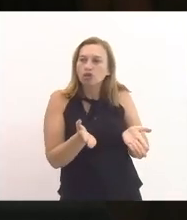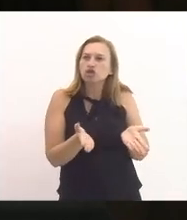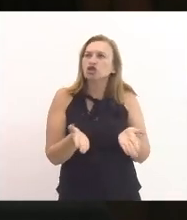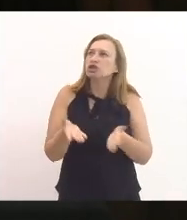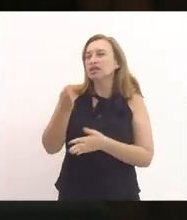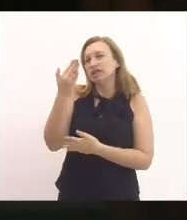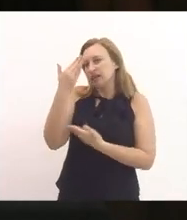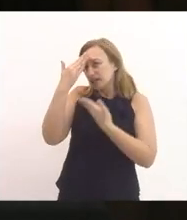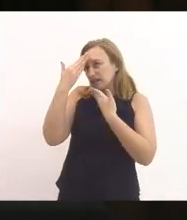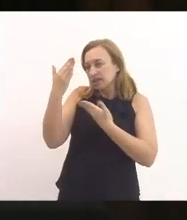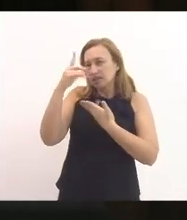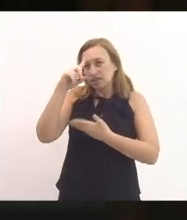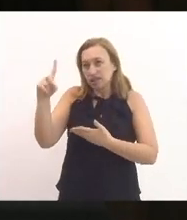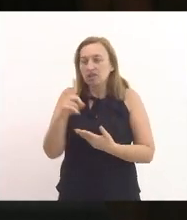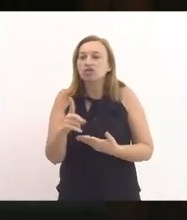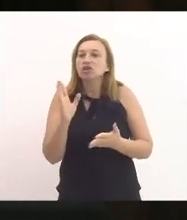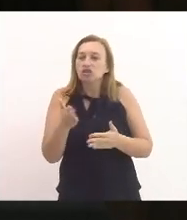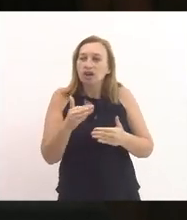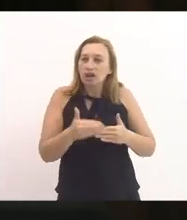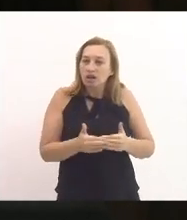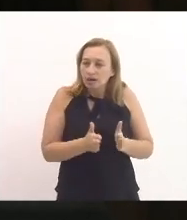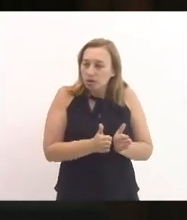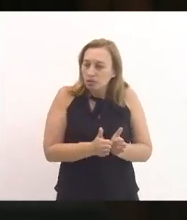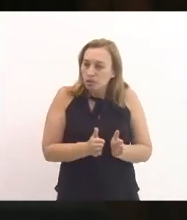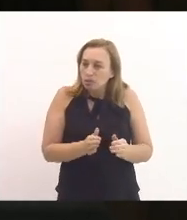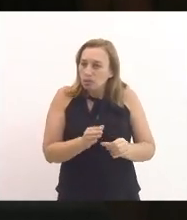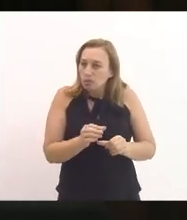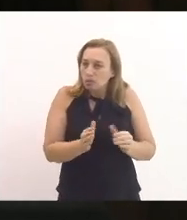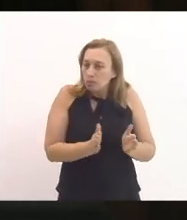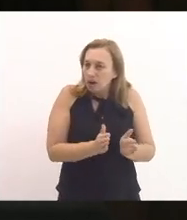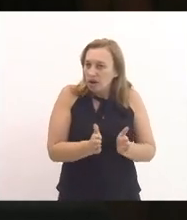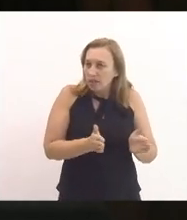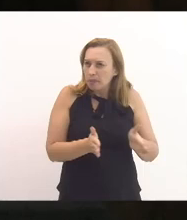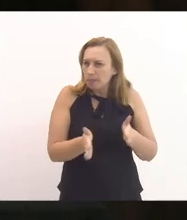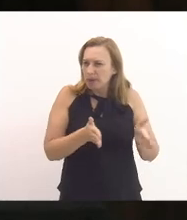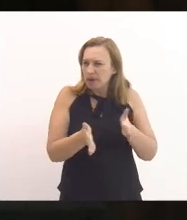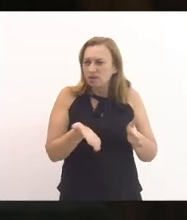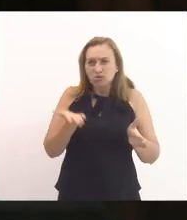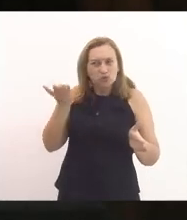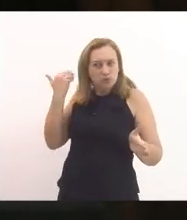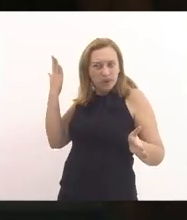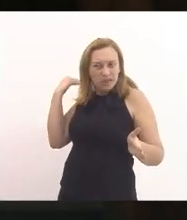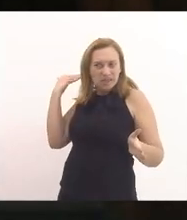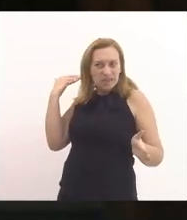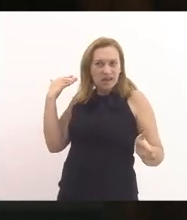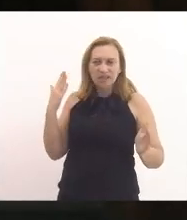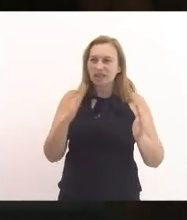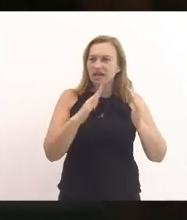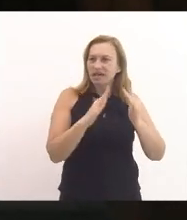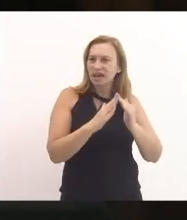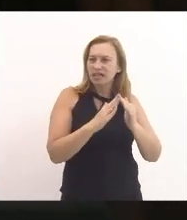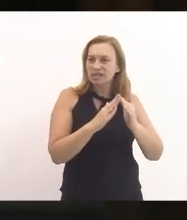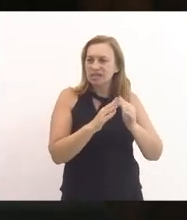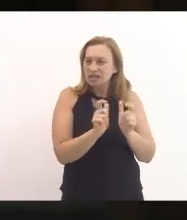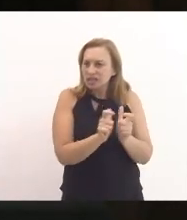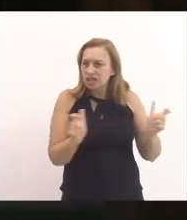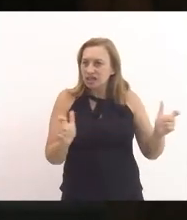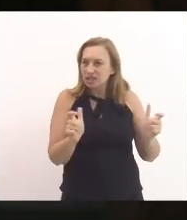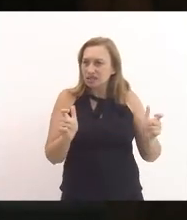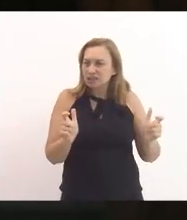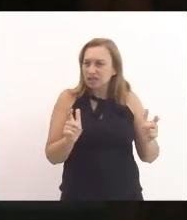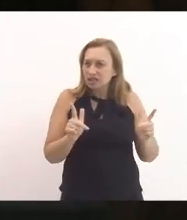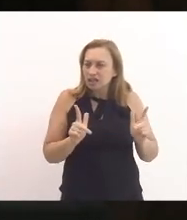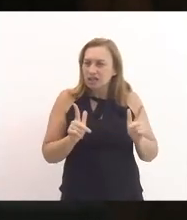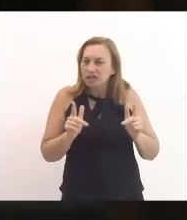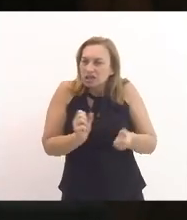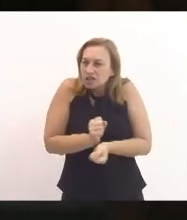graças a Deus já passamos daquela fase ideia do passado não é da relação de casa grande com Senzala a gente hoje tem uma